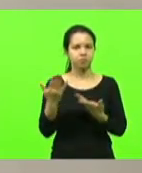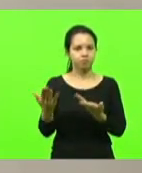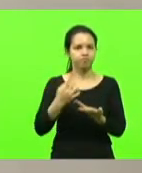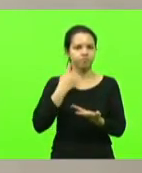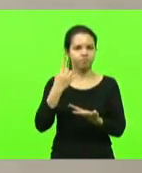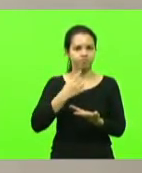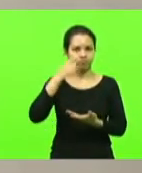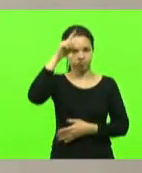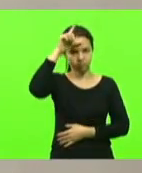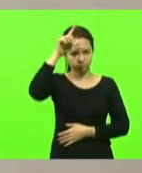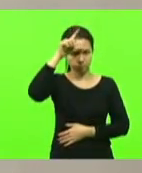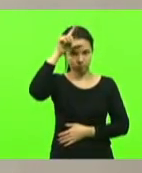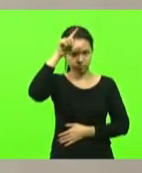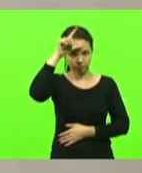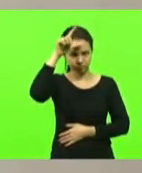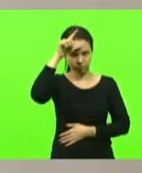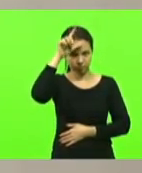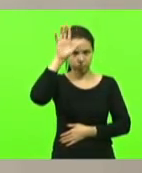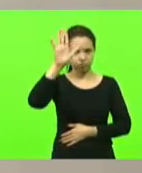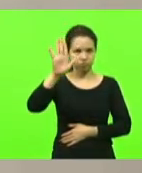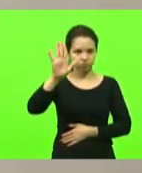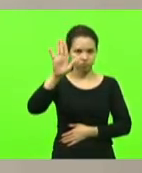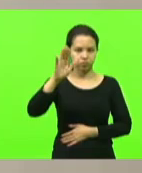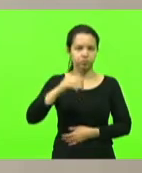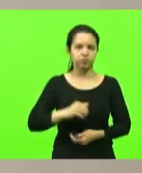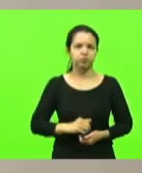Sargento Lima em questão de ordem.